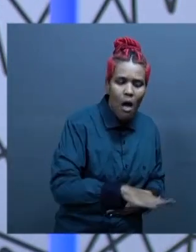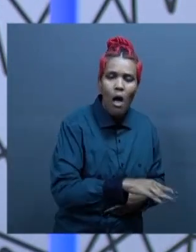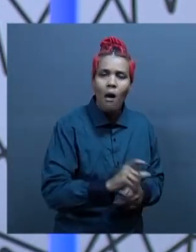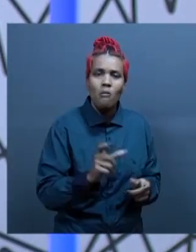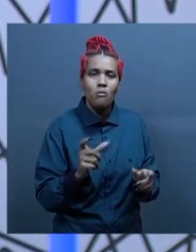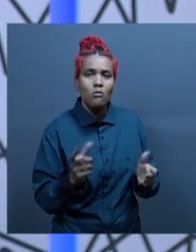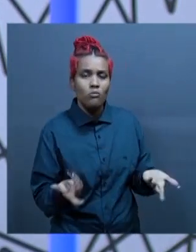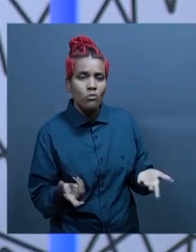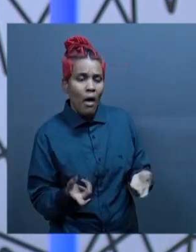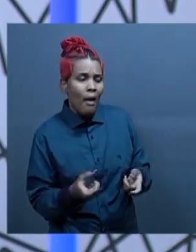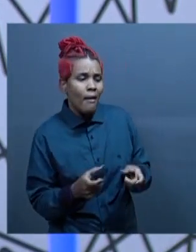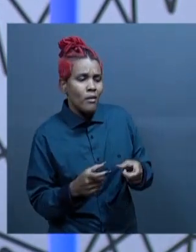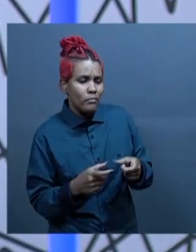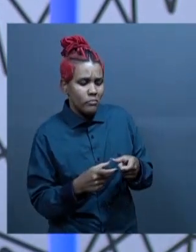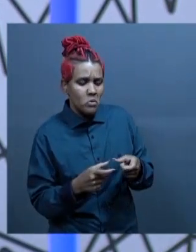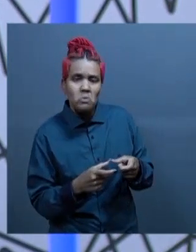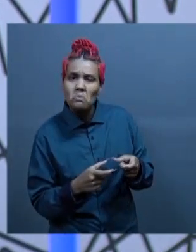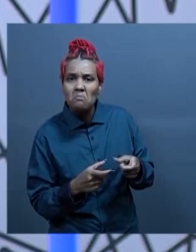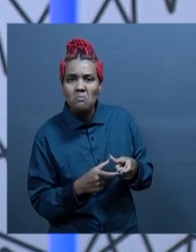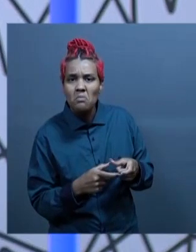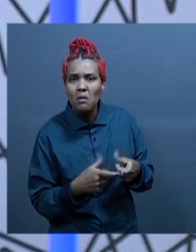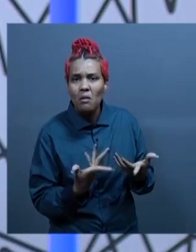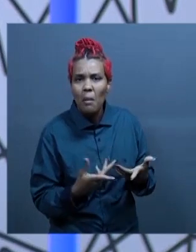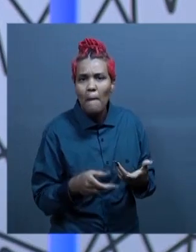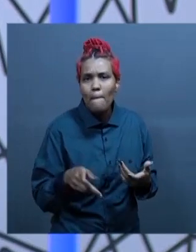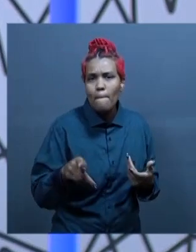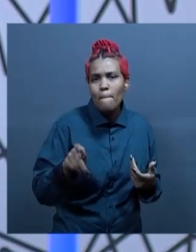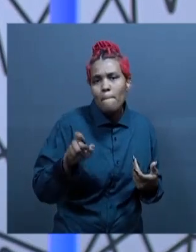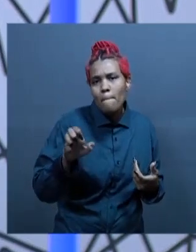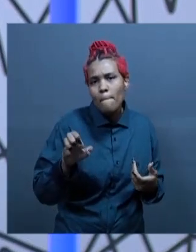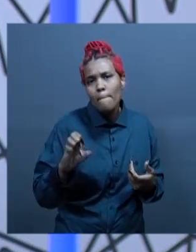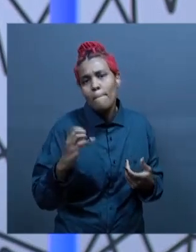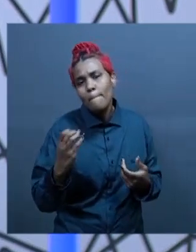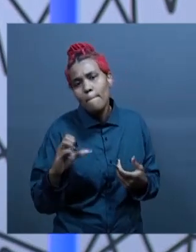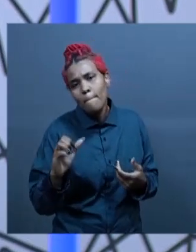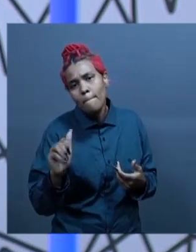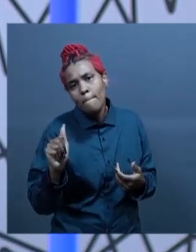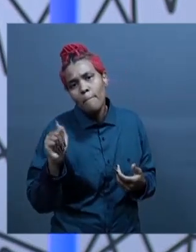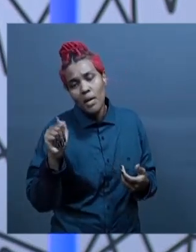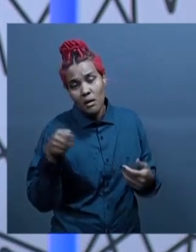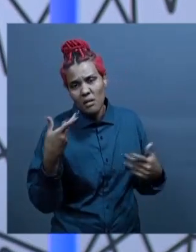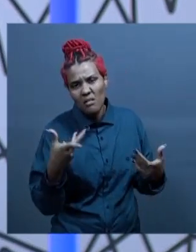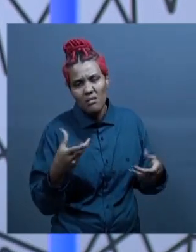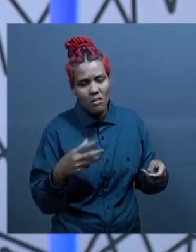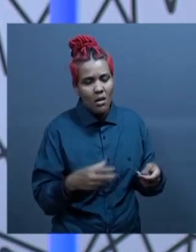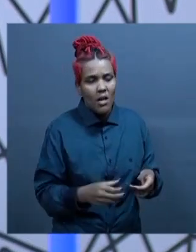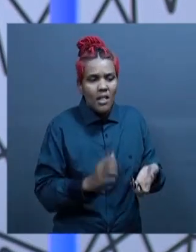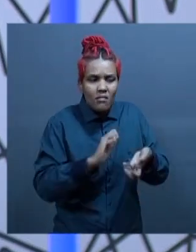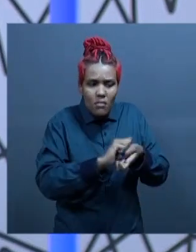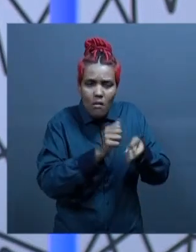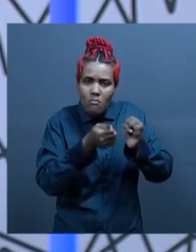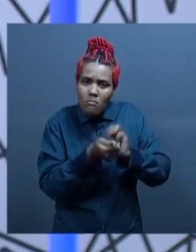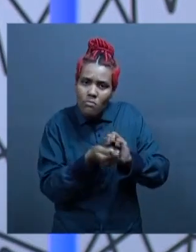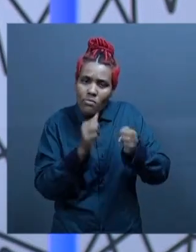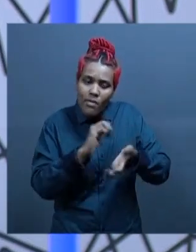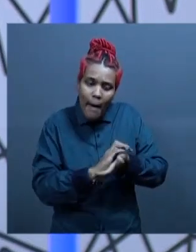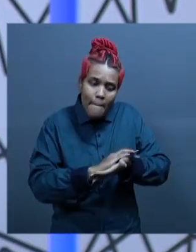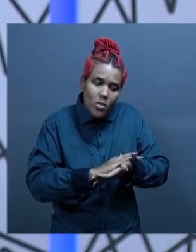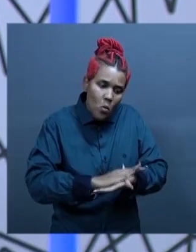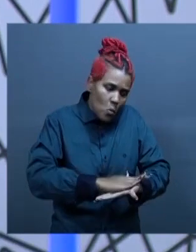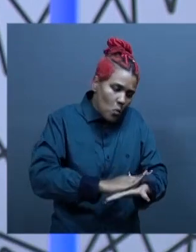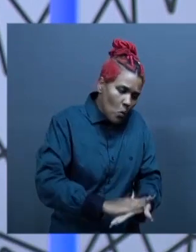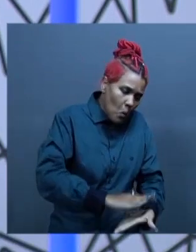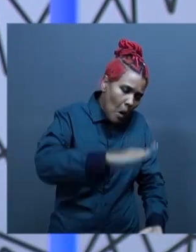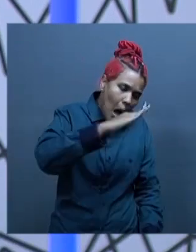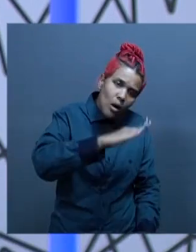fabricadas com impressoras é esta em 3d eles adaptam isso com a altura adequada para